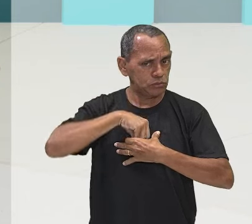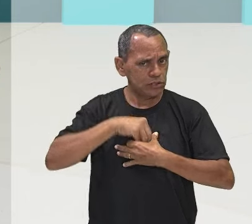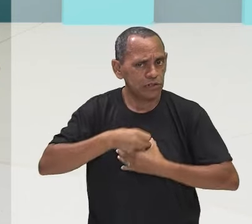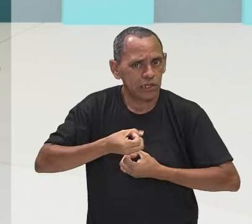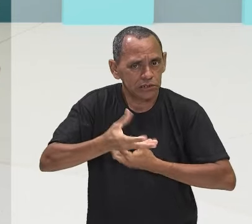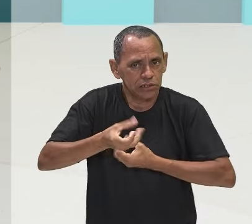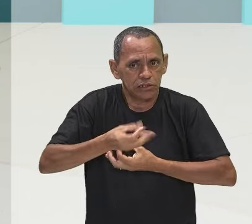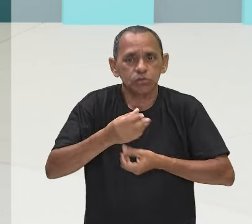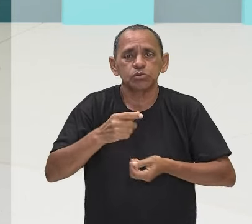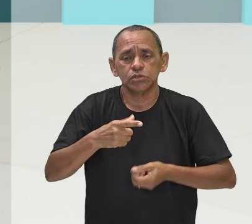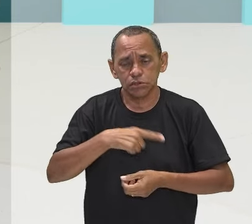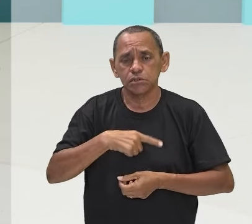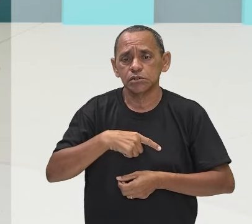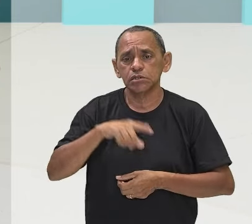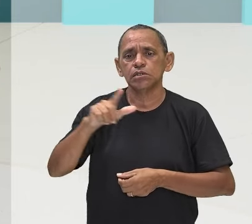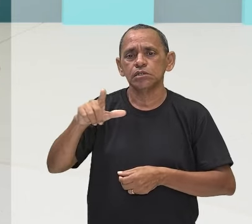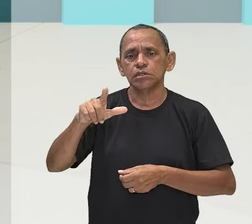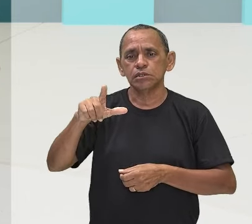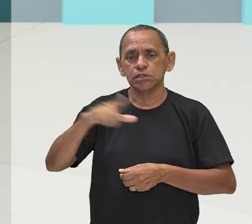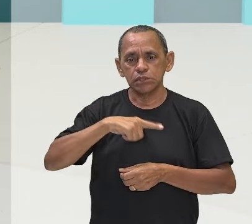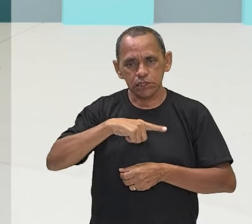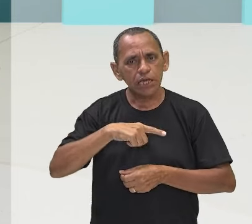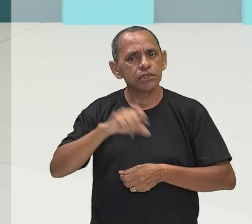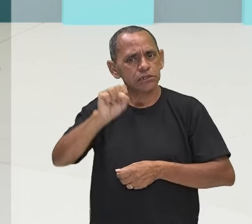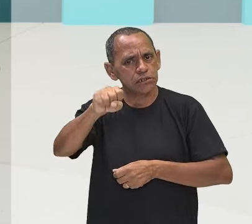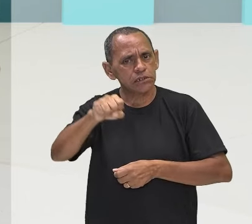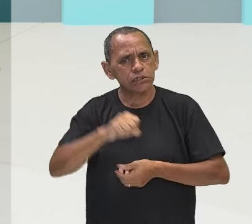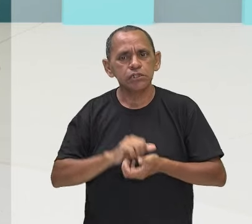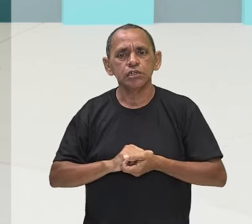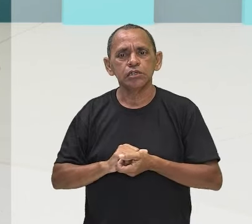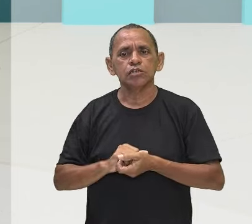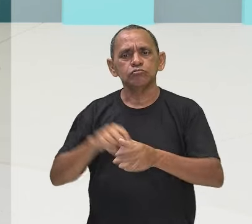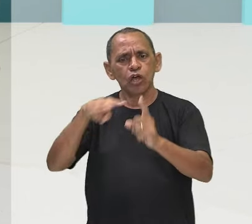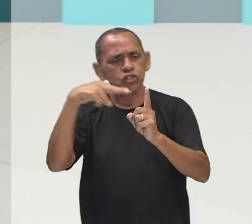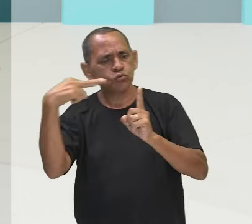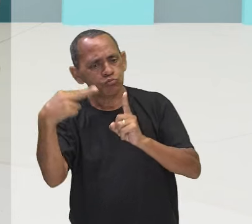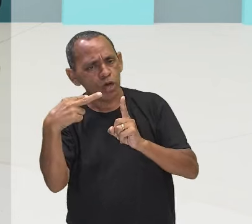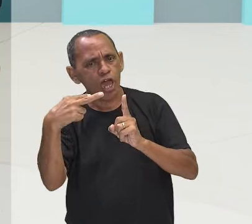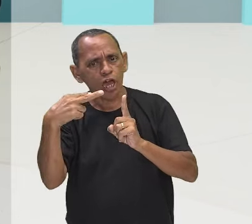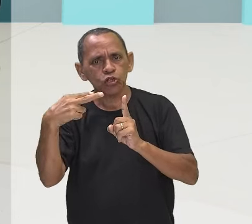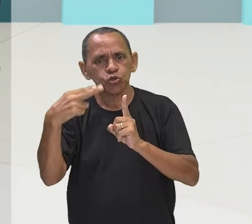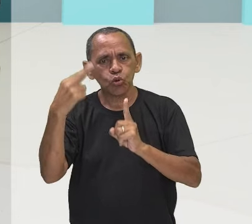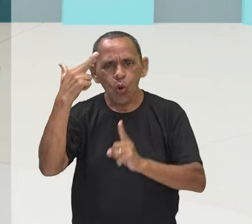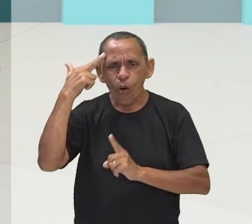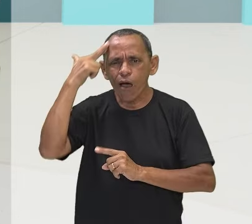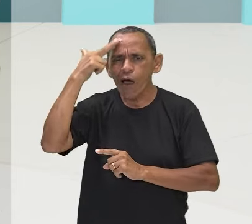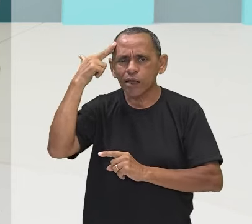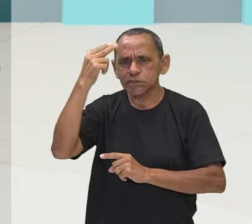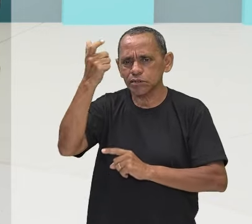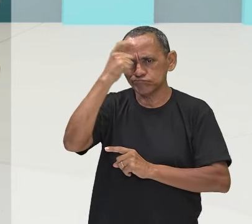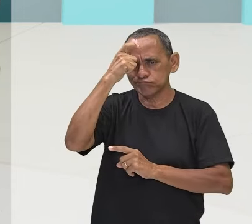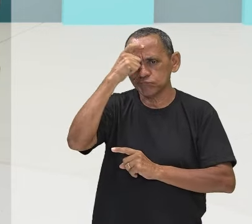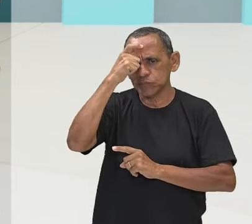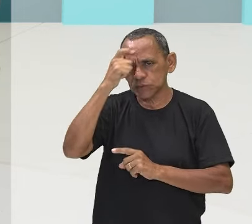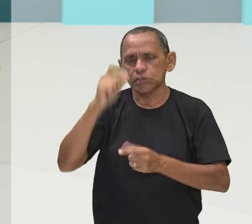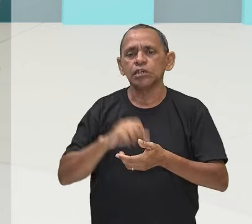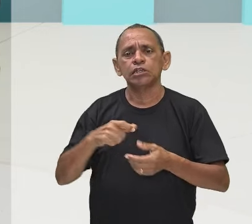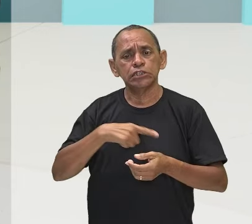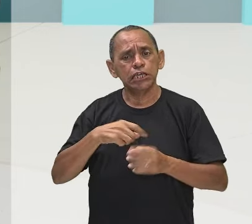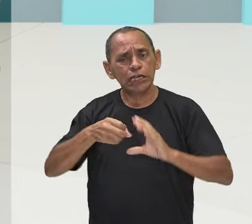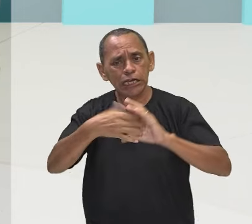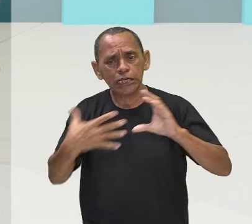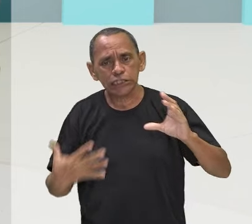exaltação, sim, mas realmente focando os aspectos de forma racional. Olha, isso é belo porque tem essa característica. Não sou eu que estou dizendo,